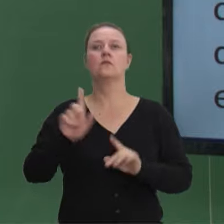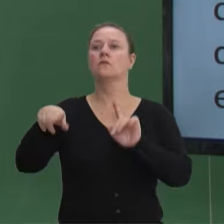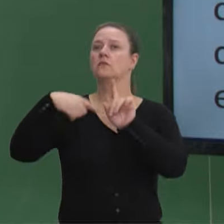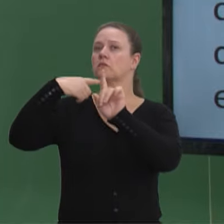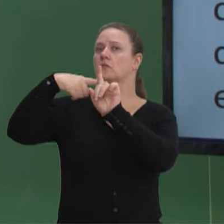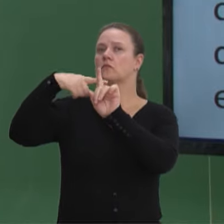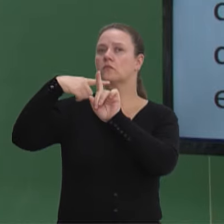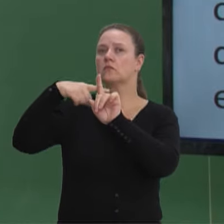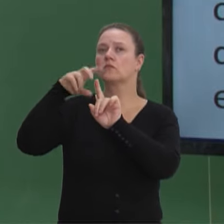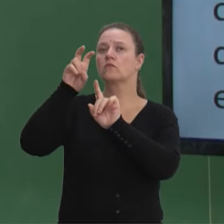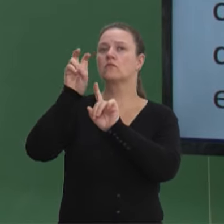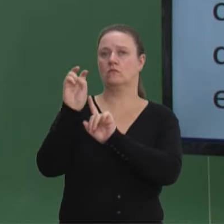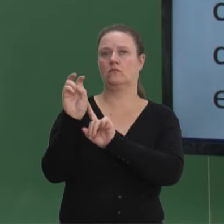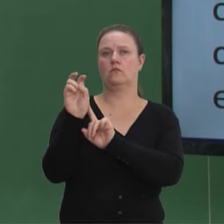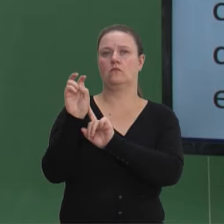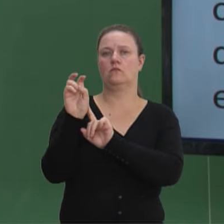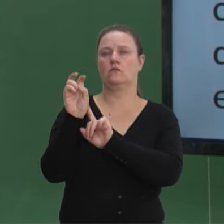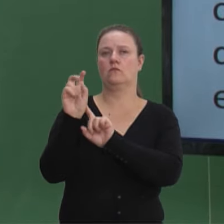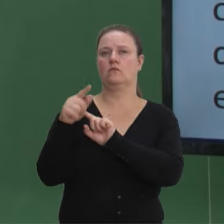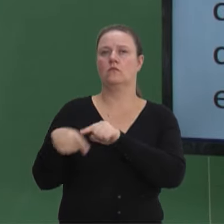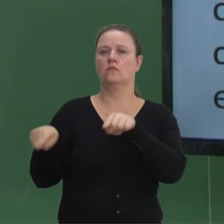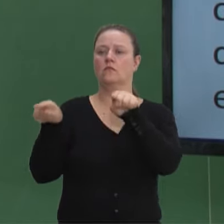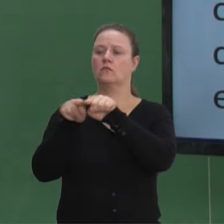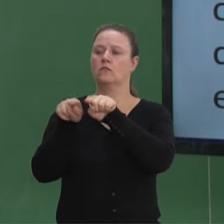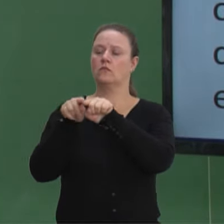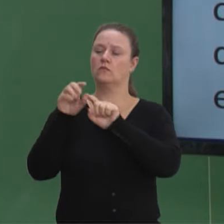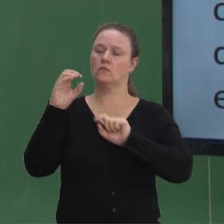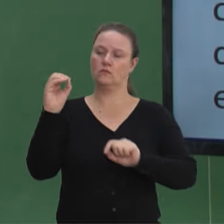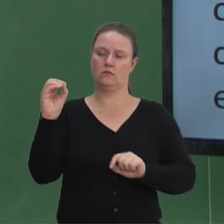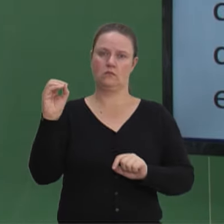mais 5 igual a 0.